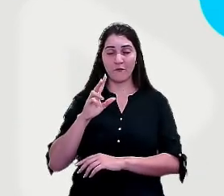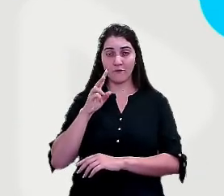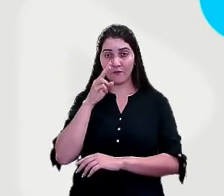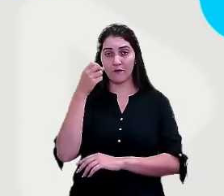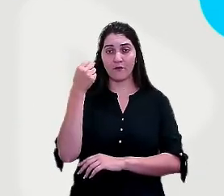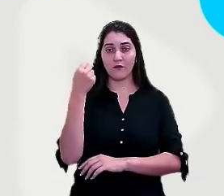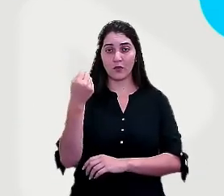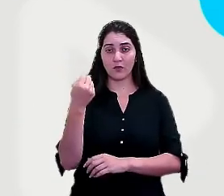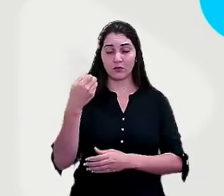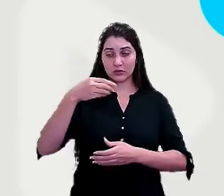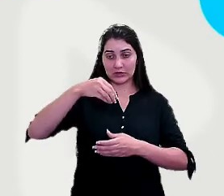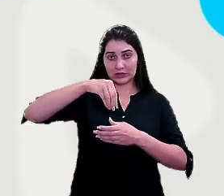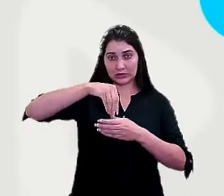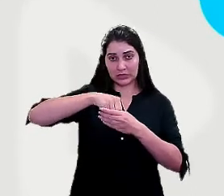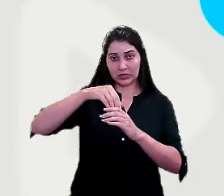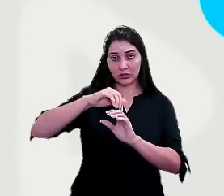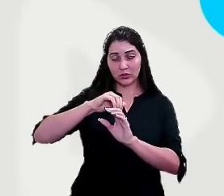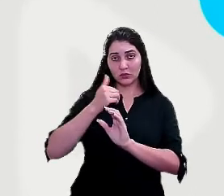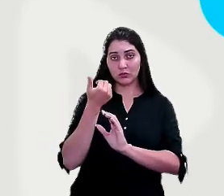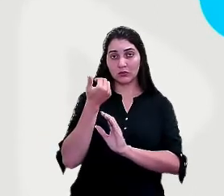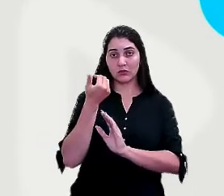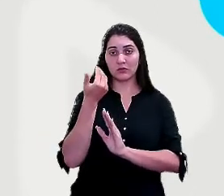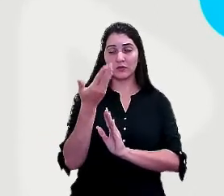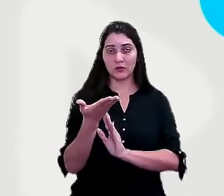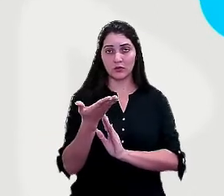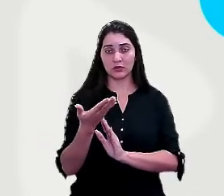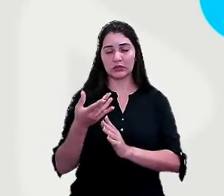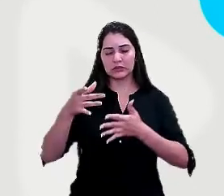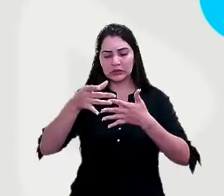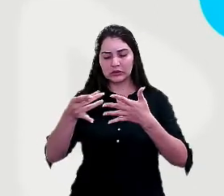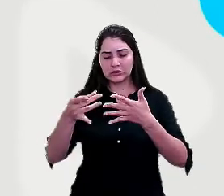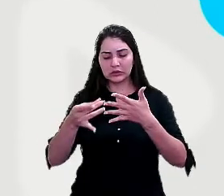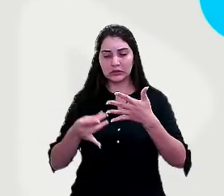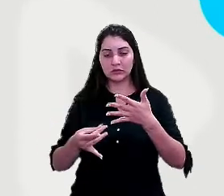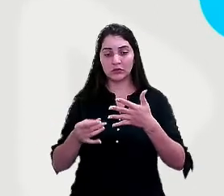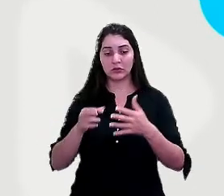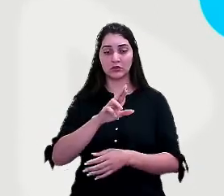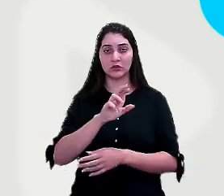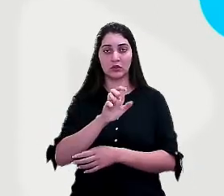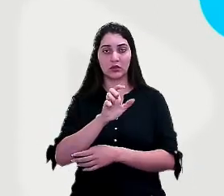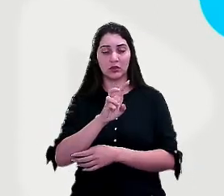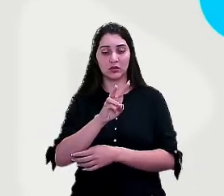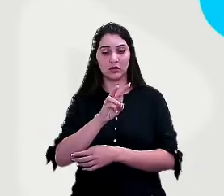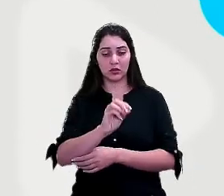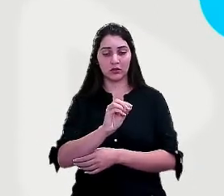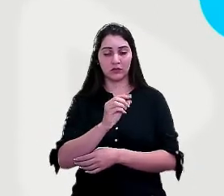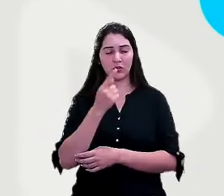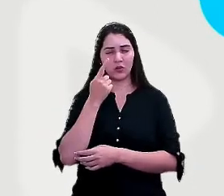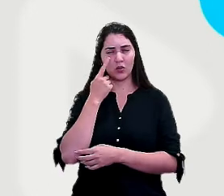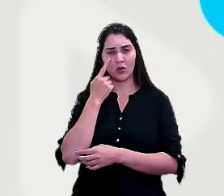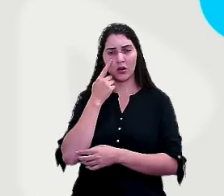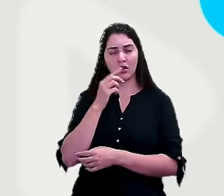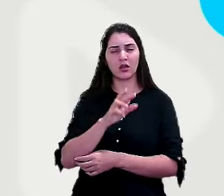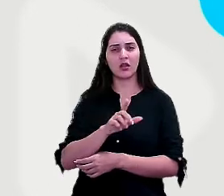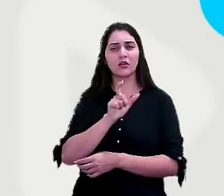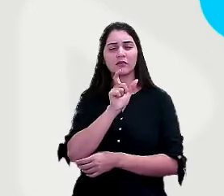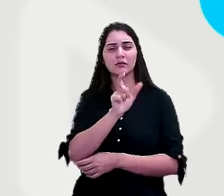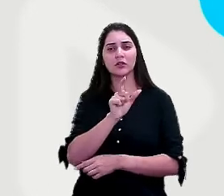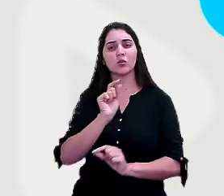e exógenas externas. Então, estão aí as definições de relevo, certo? Então, o relevo